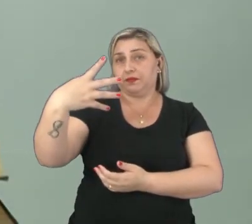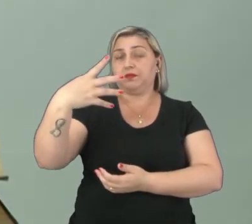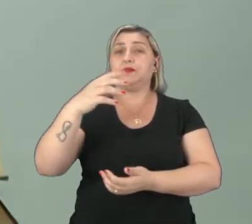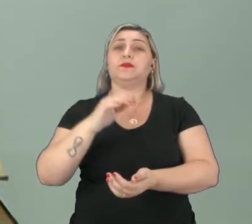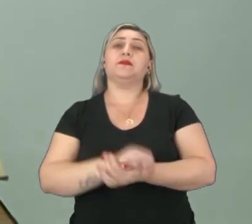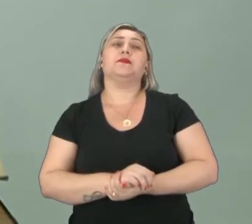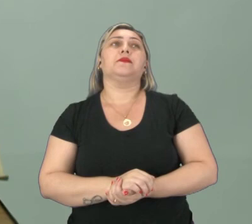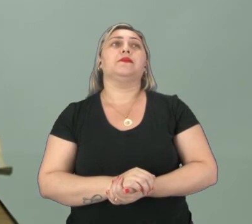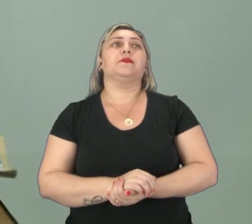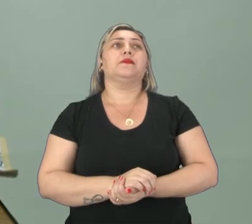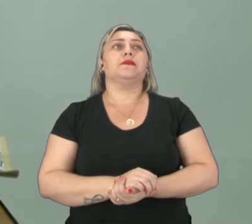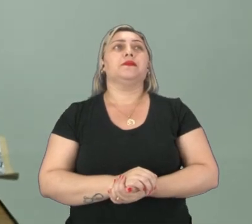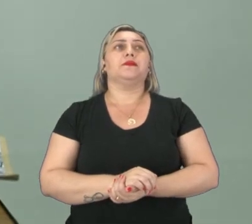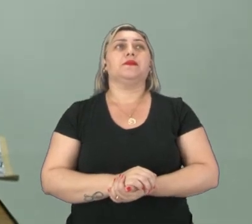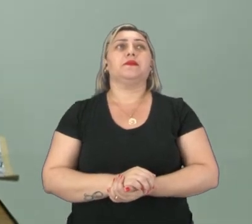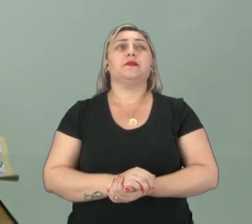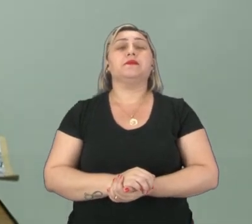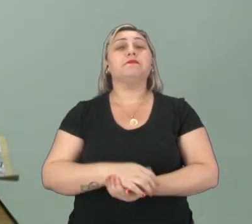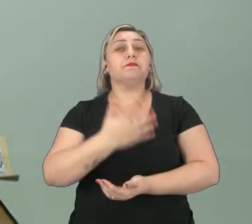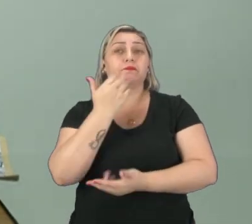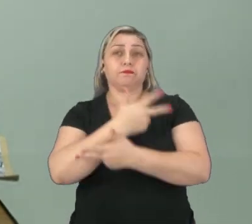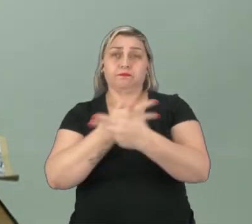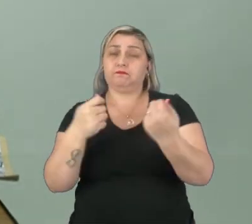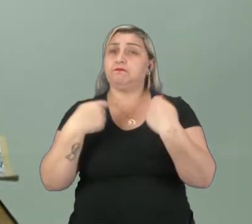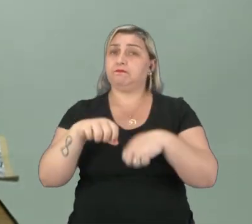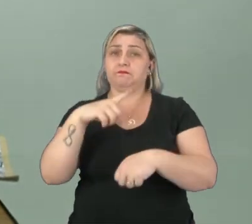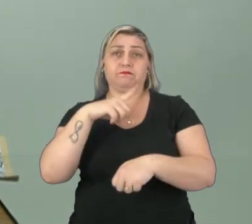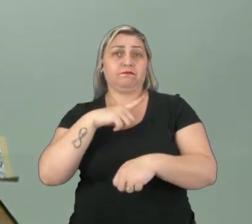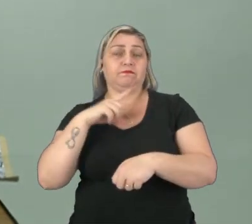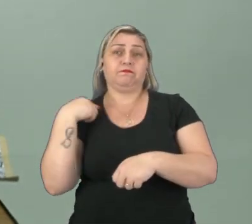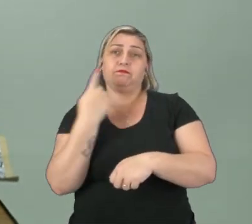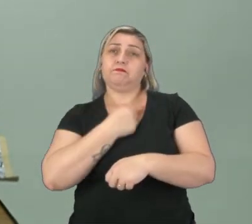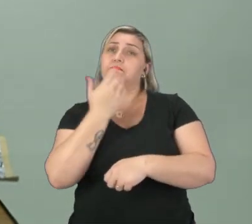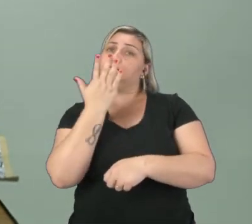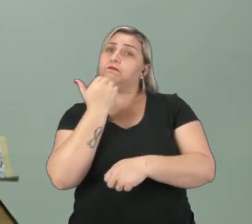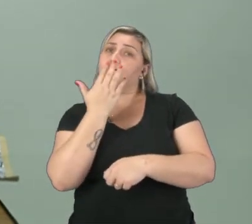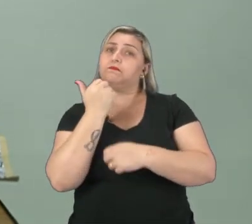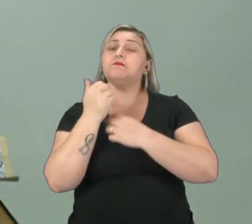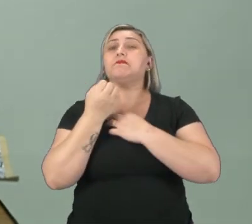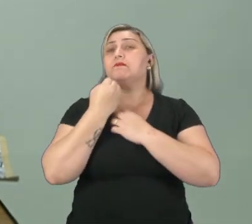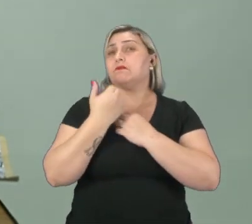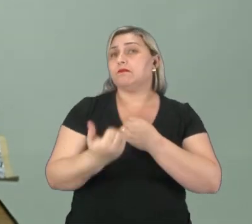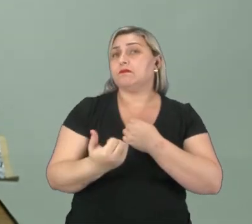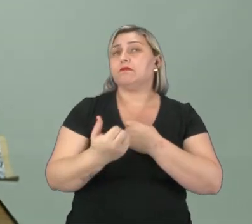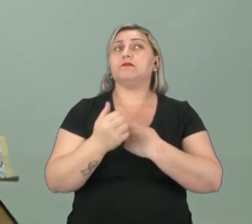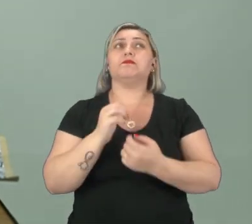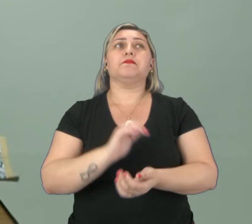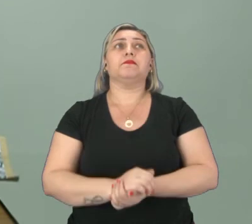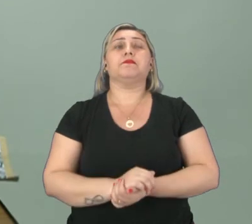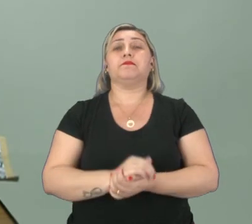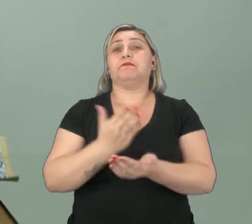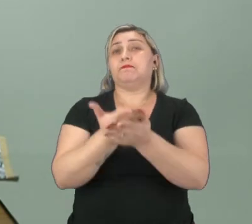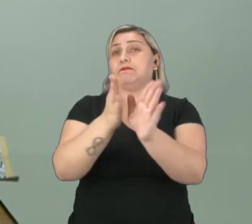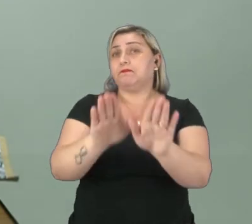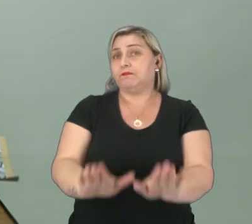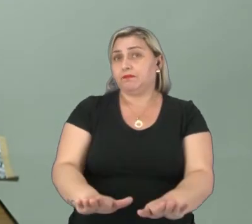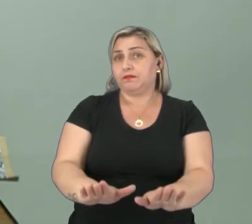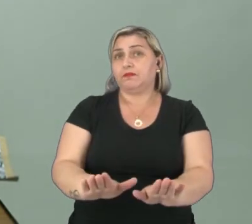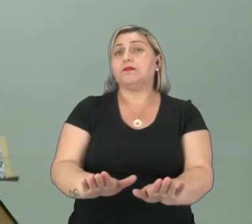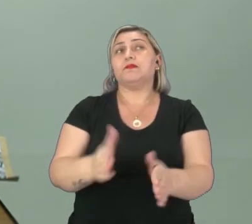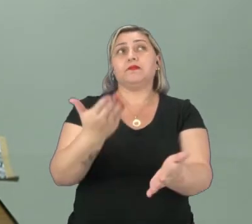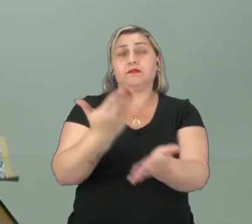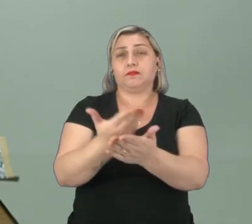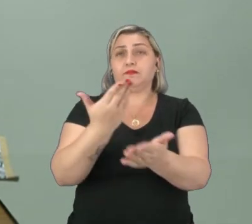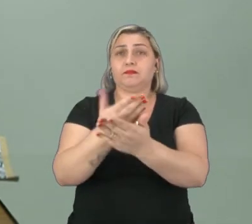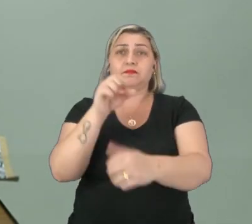e legumes. São os tipos de alimentos que devem conter no nosso prato. Tá bom? E ficamos por aqui com mais